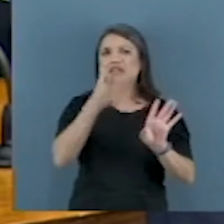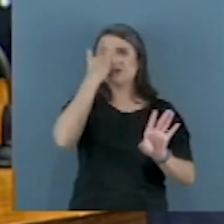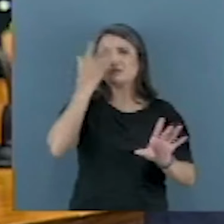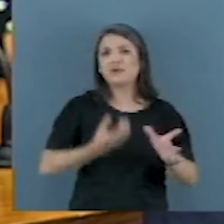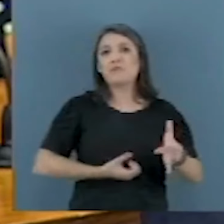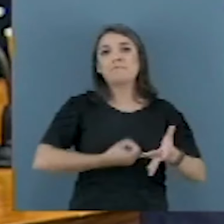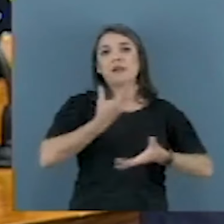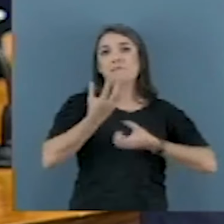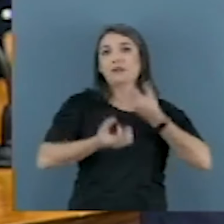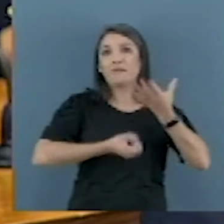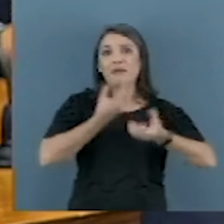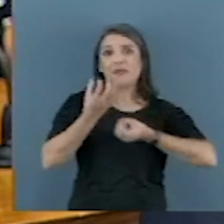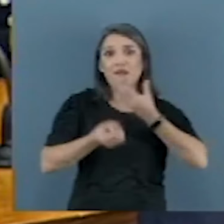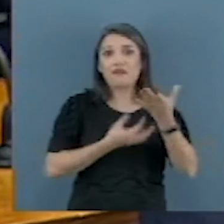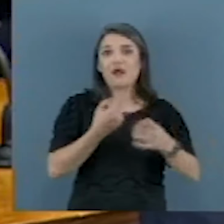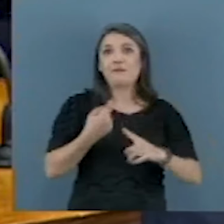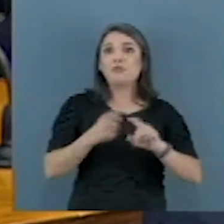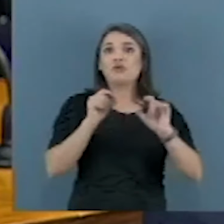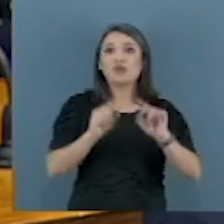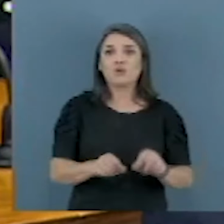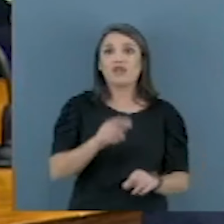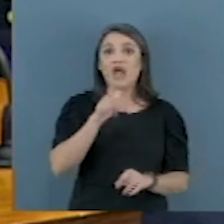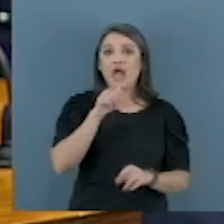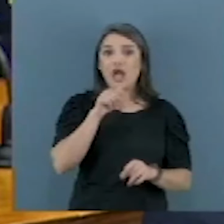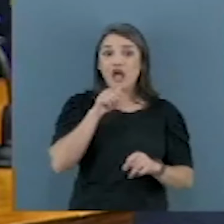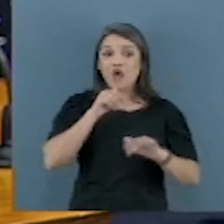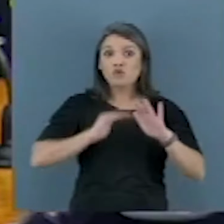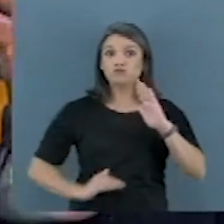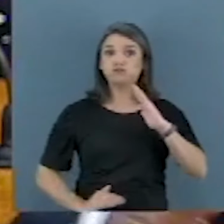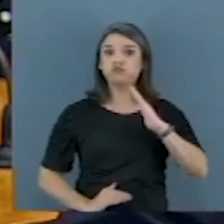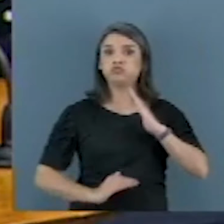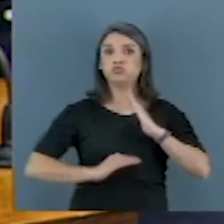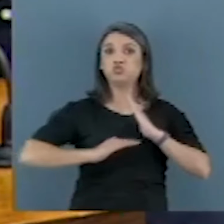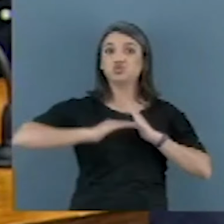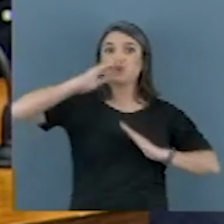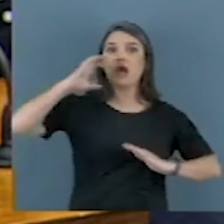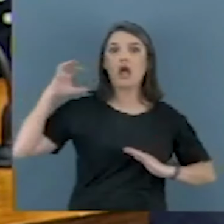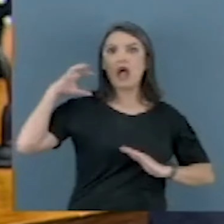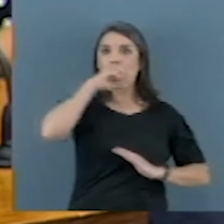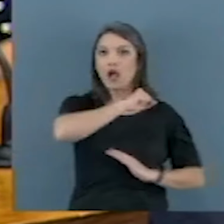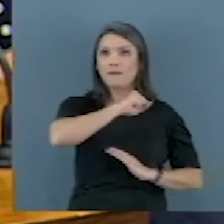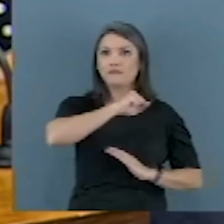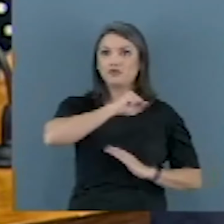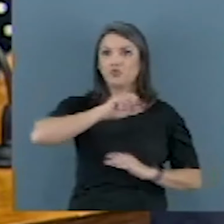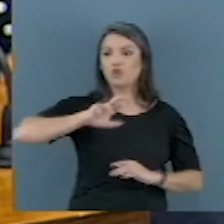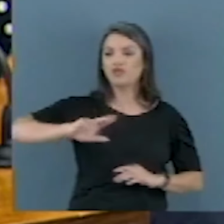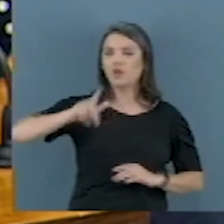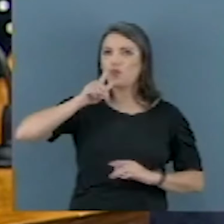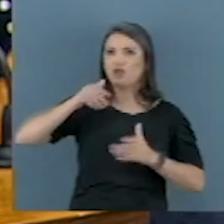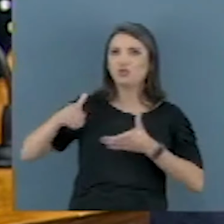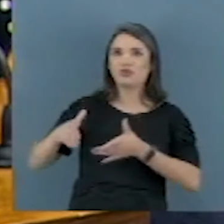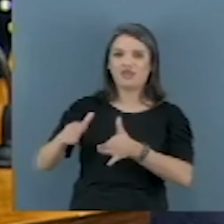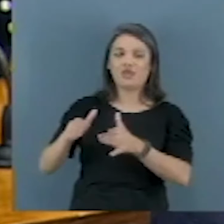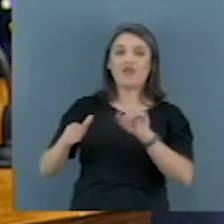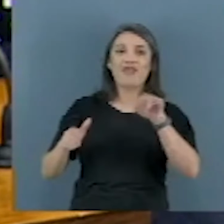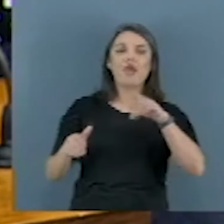pessoas perderam tudo, porque a água subiu muito rápido. Não é a água do rio, é a água que nós chamamos